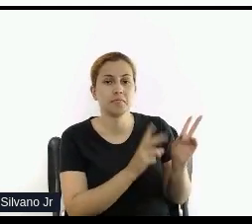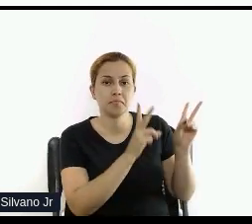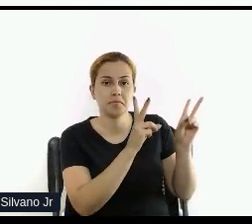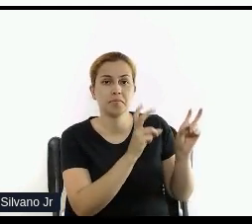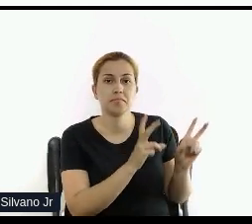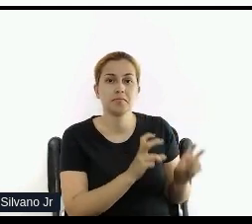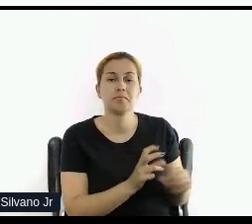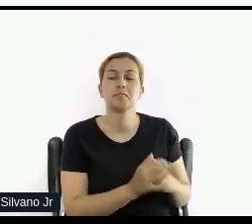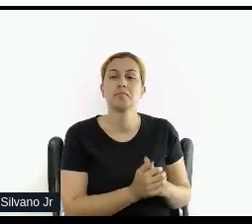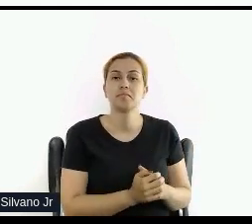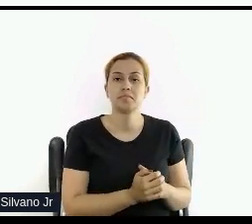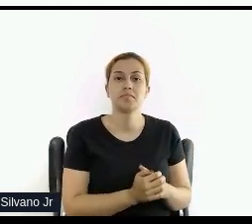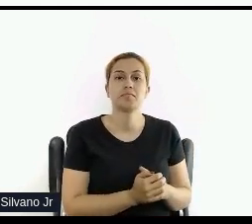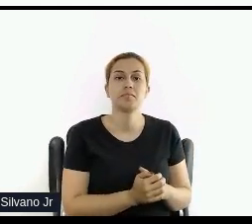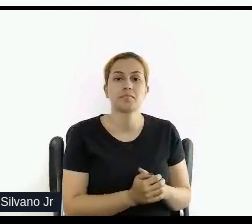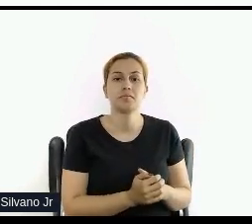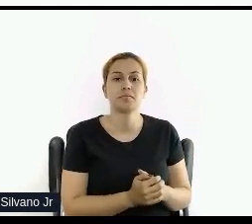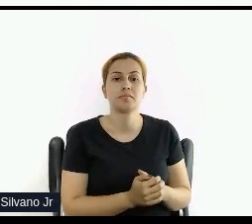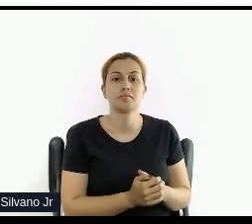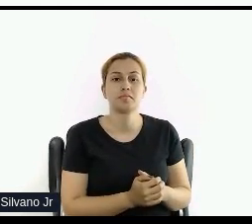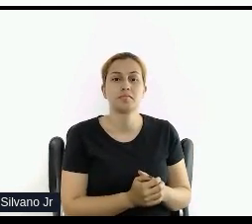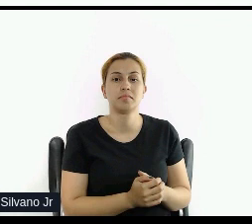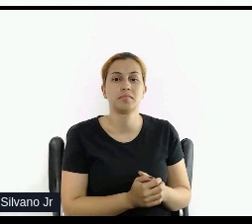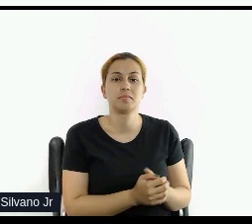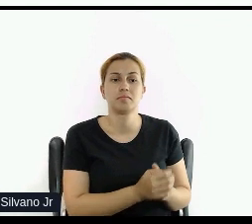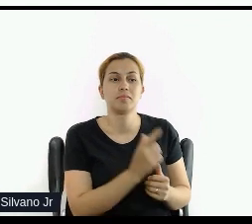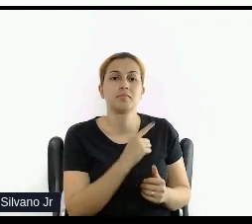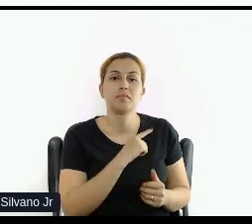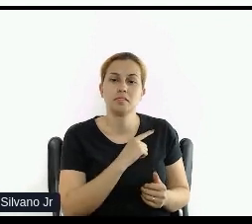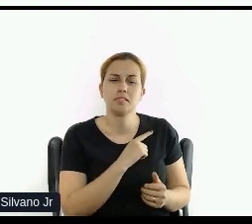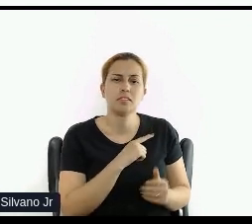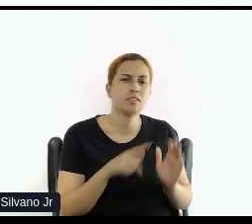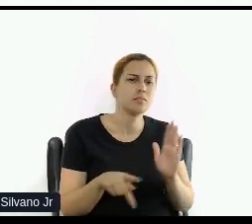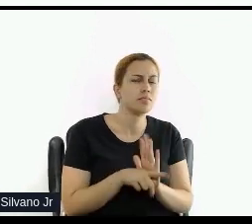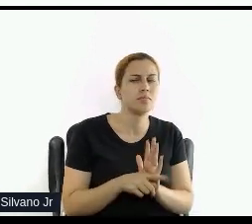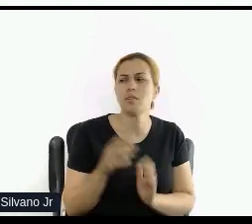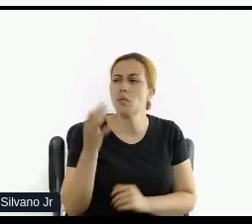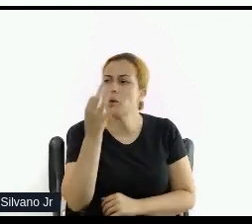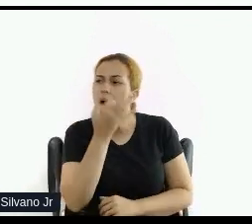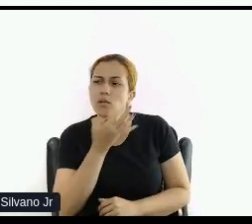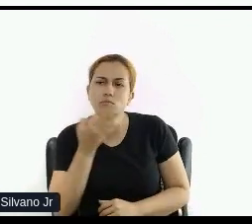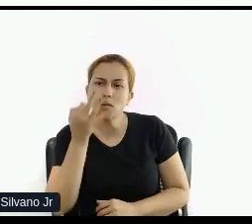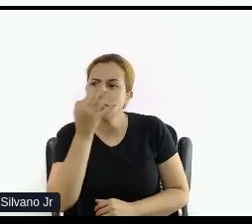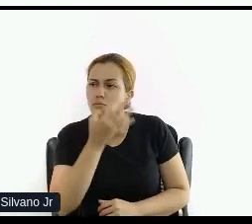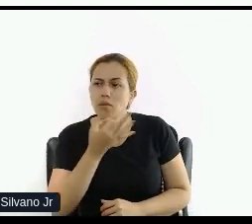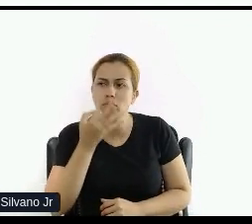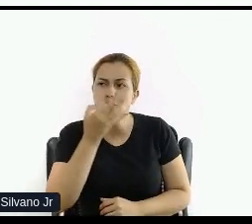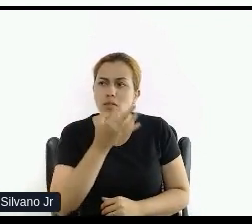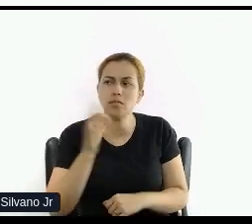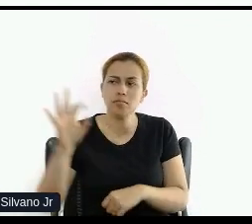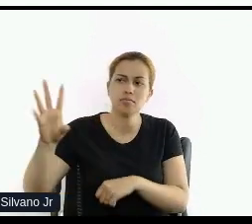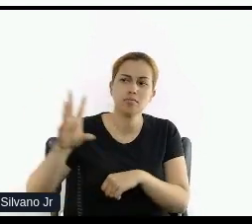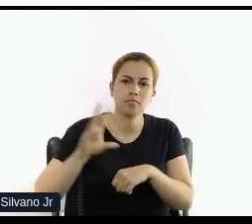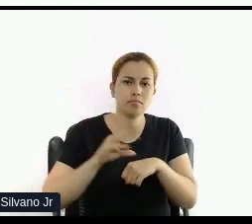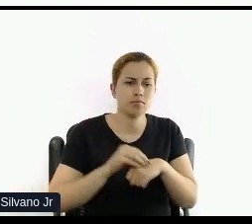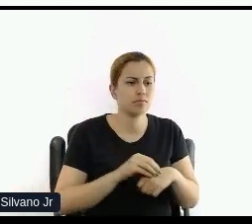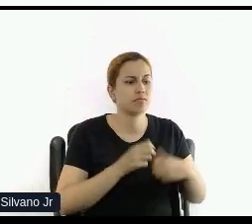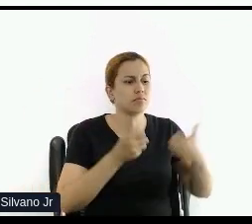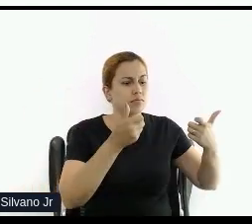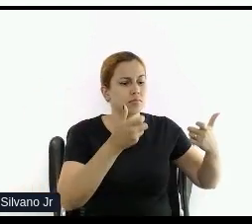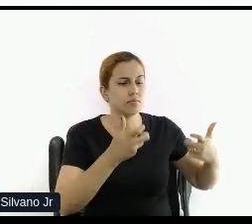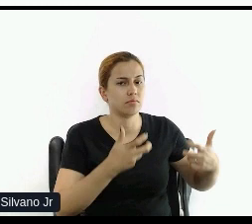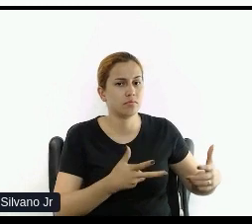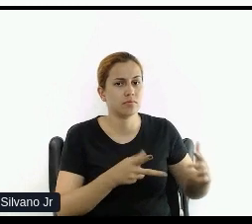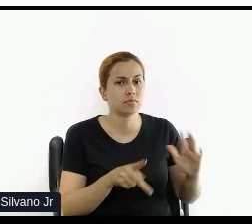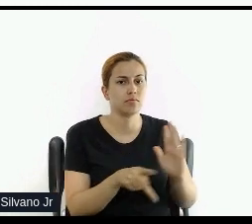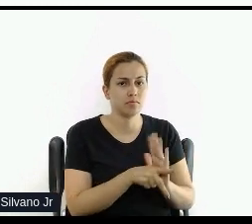calma, que é uma prática onde eu recebo um áudio e eu gero uma descrição desse áudio. Eu recebo um arquivo em formato de áudio